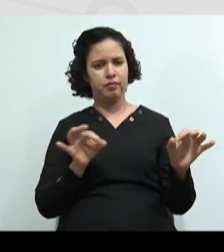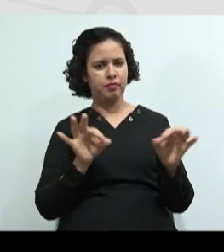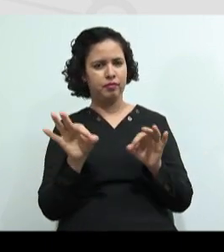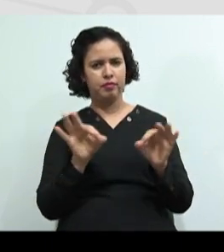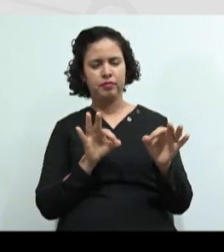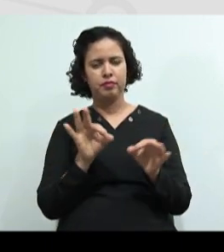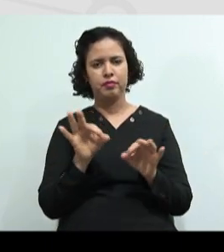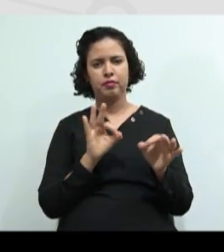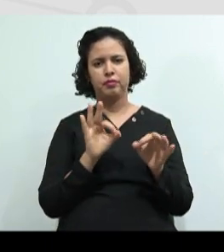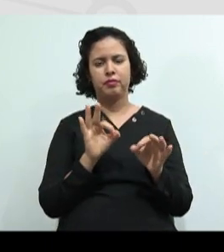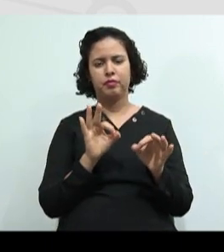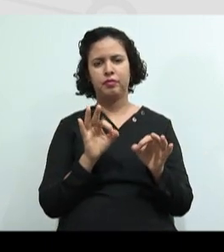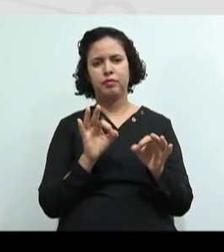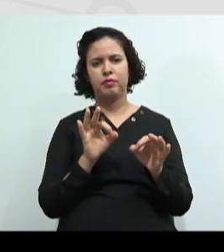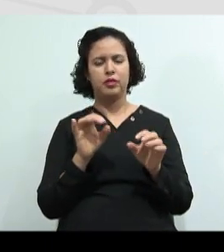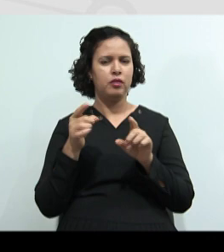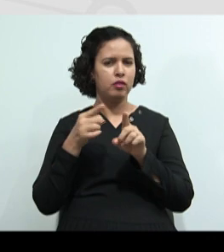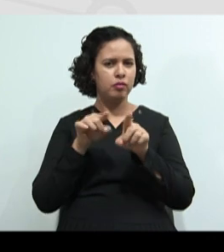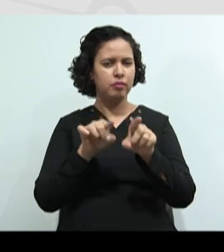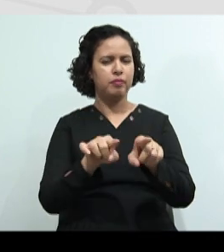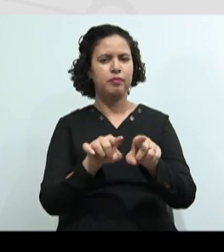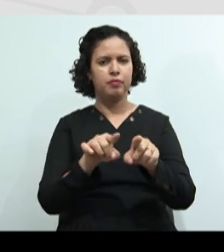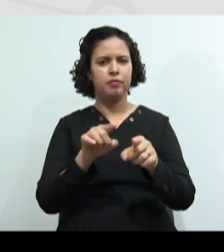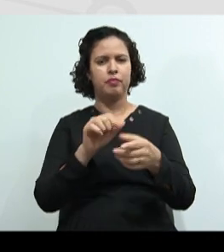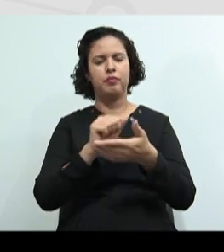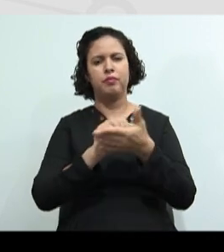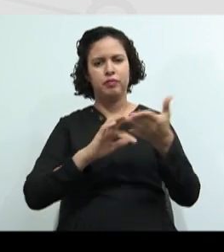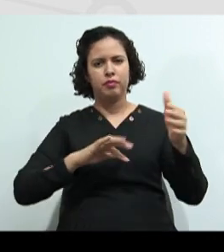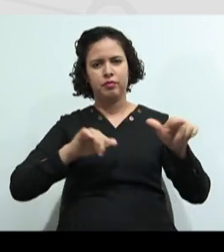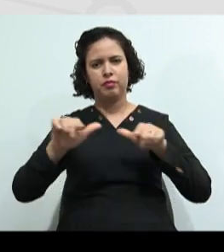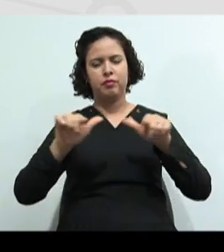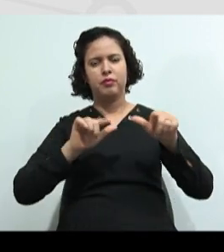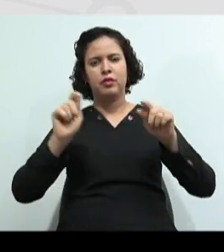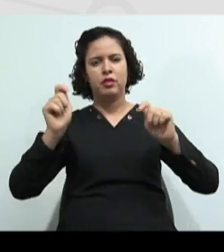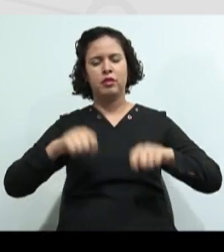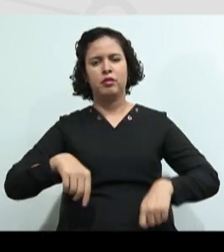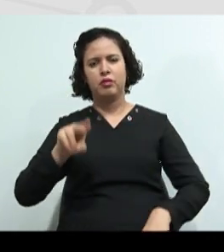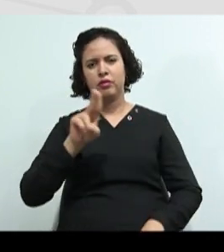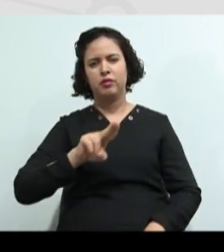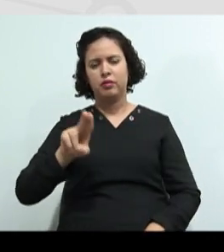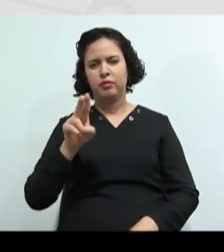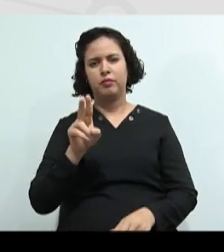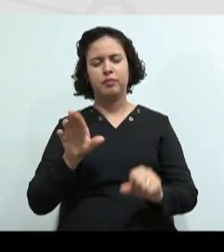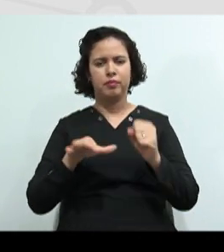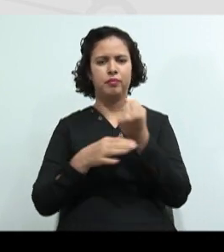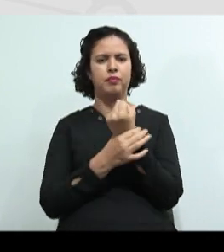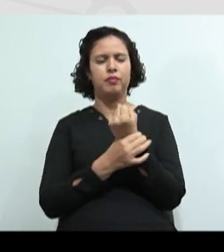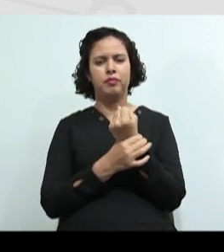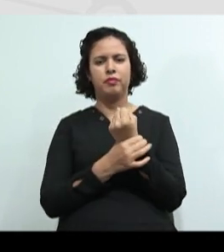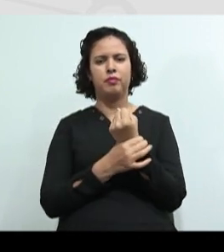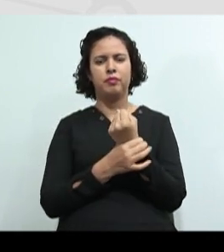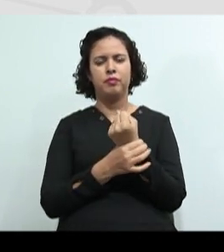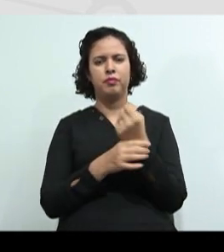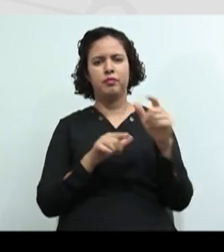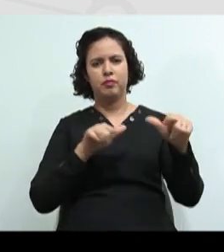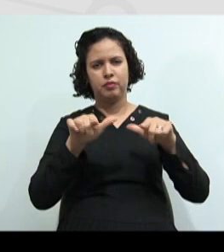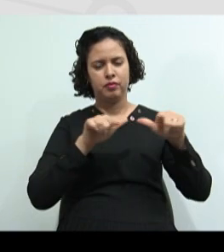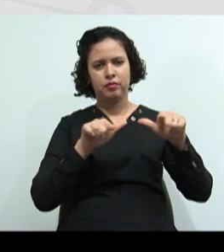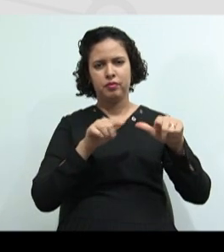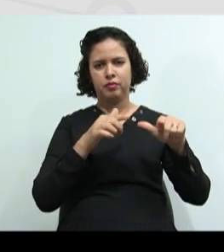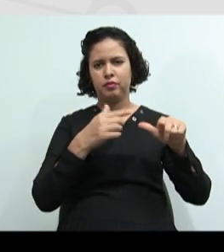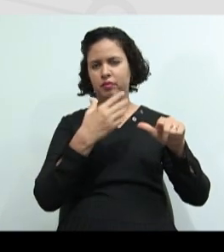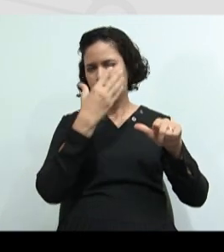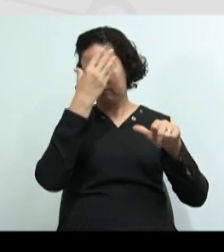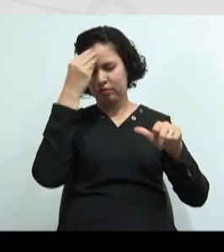planejamento e o acompanhamento das atividades. Claro, ele pode ser utilizado para garantir que nenhuma tarefa seja deixada